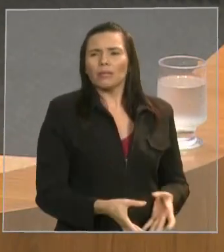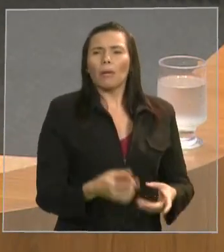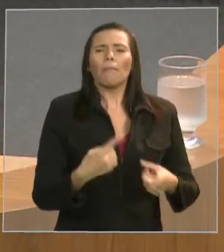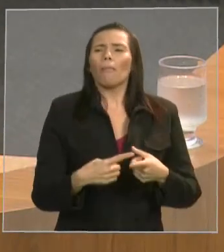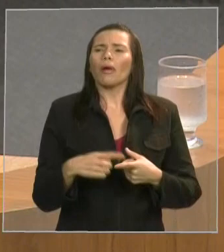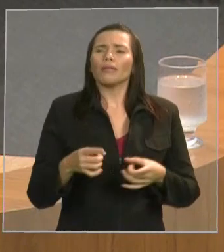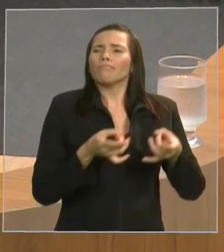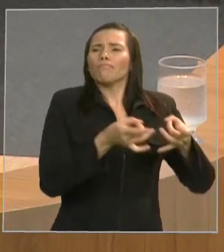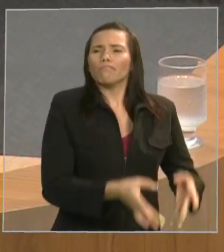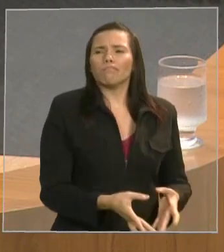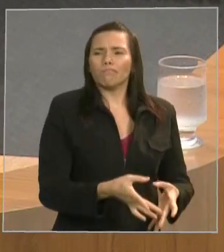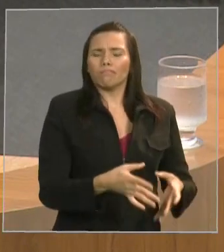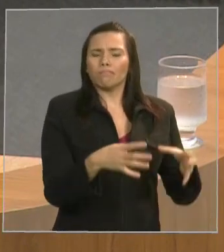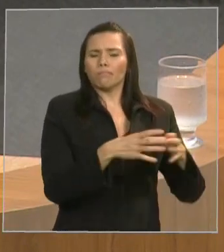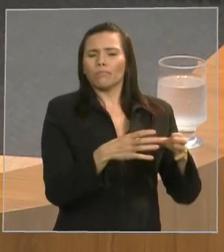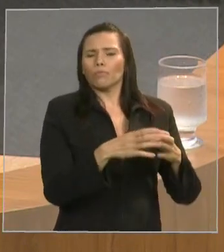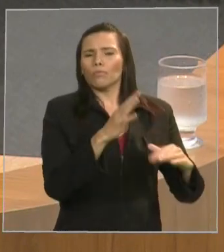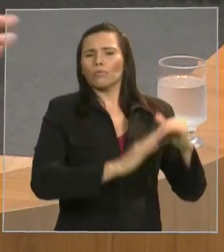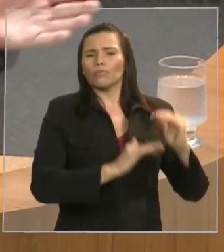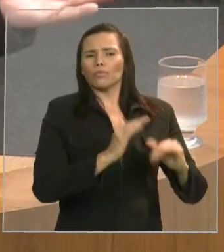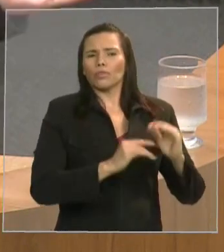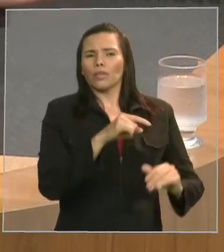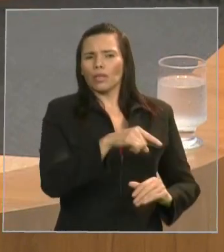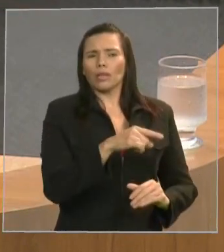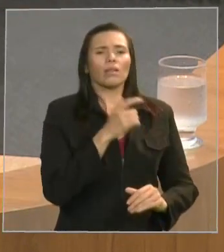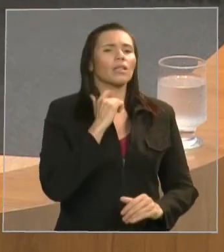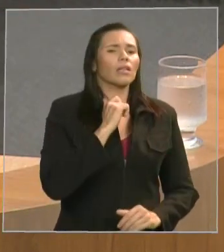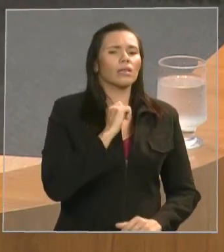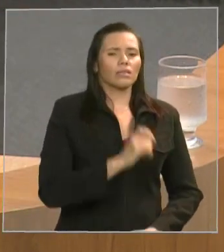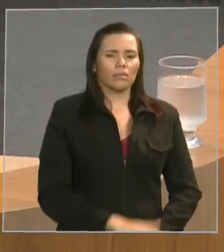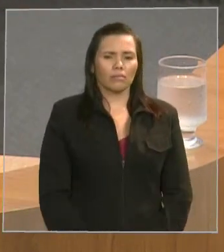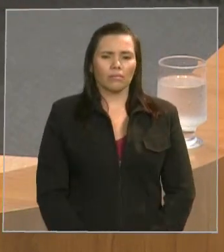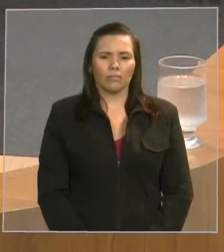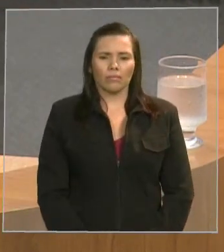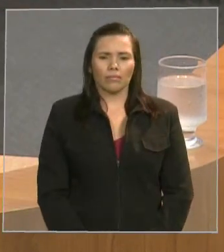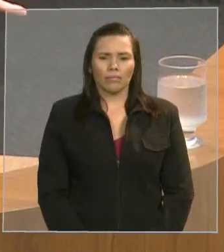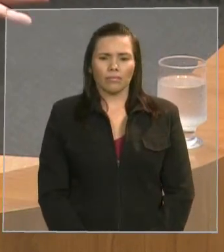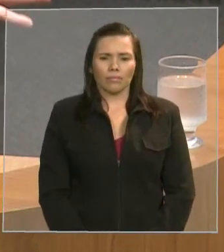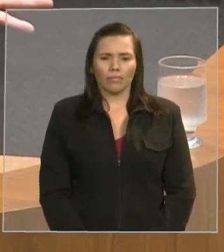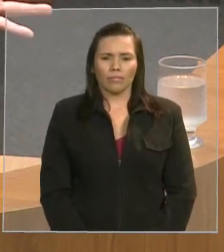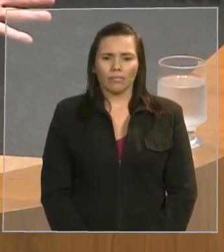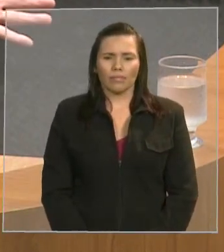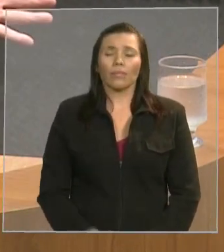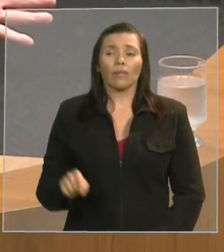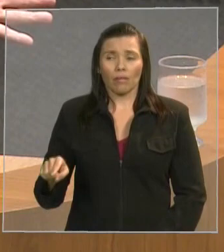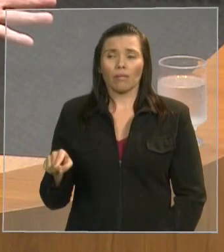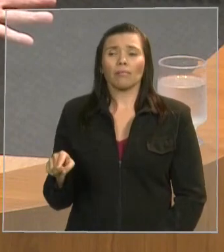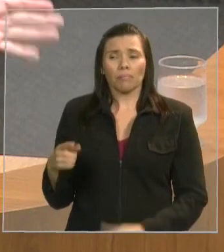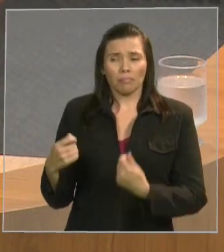e ele fazia parte. Aí ele saiu, no meio da operação, ele saiu. Ele devia dizer por que saiu.